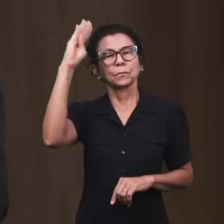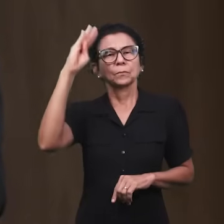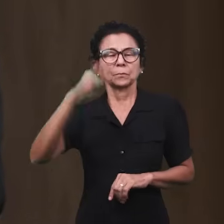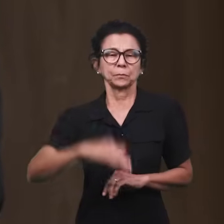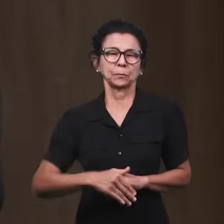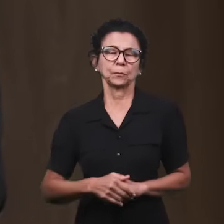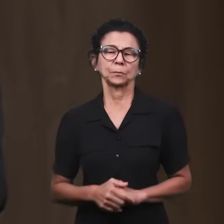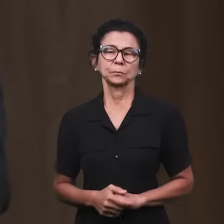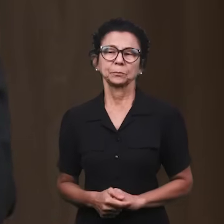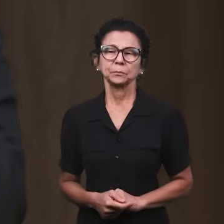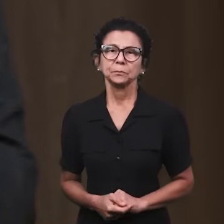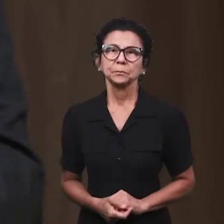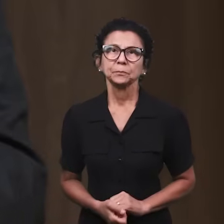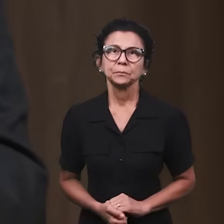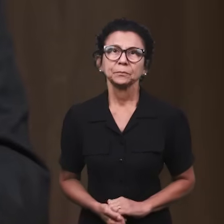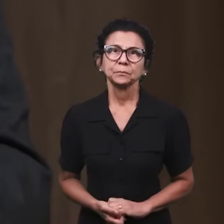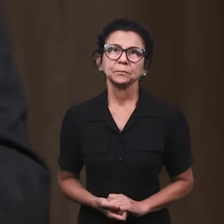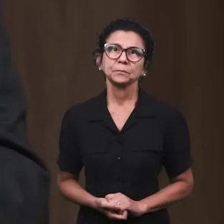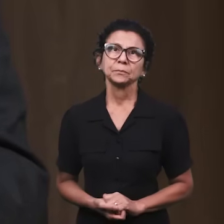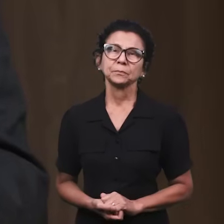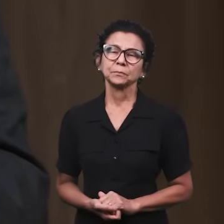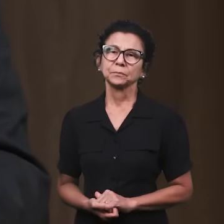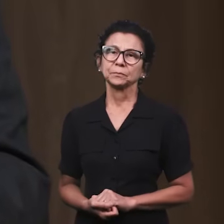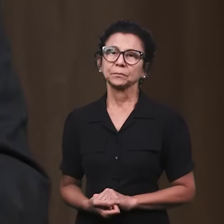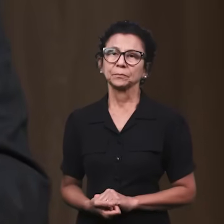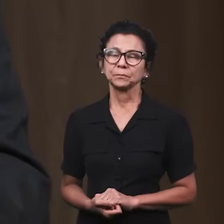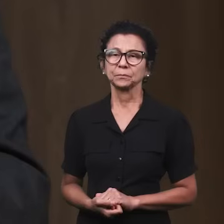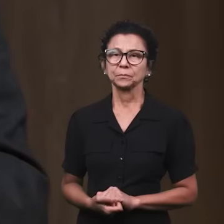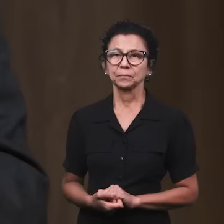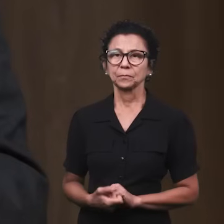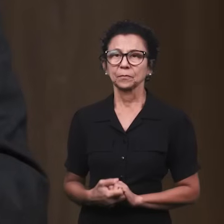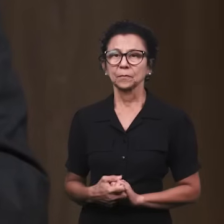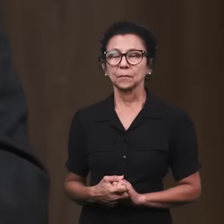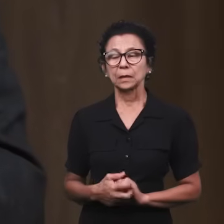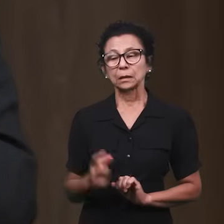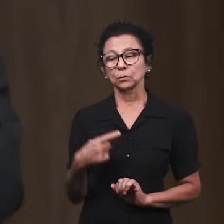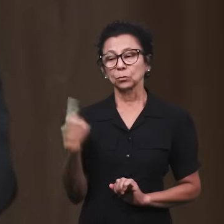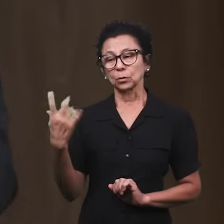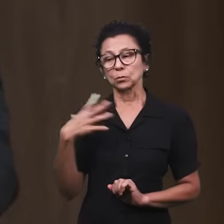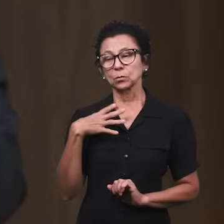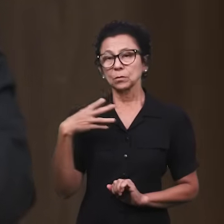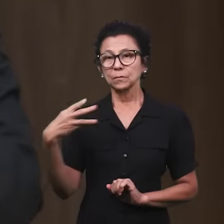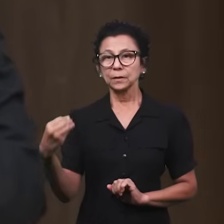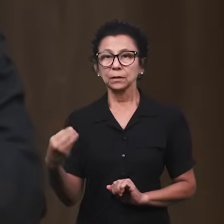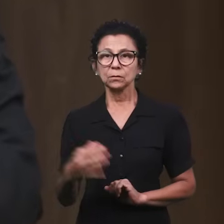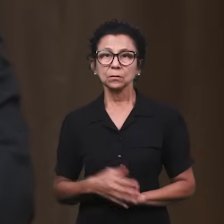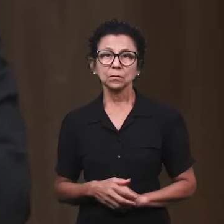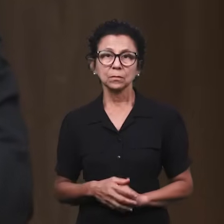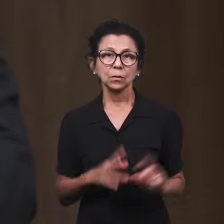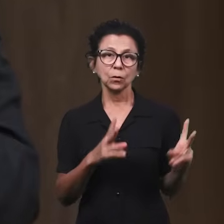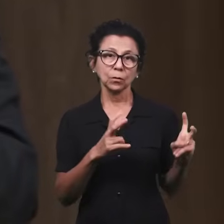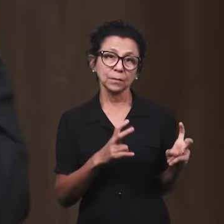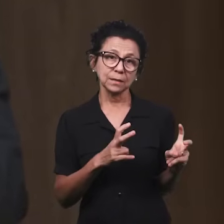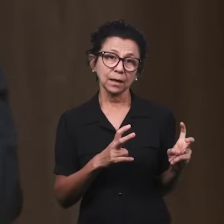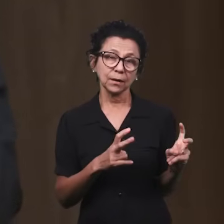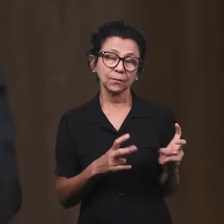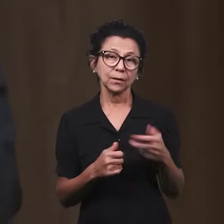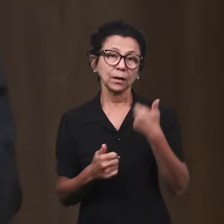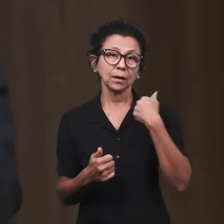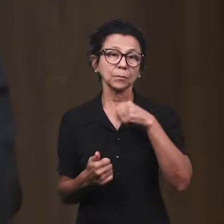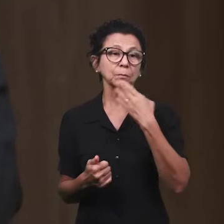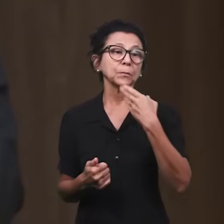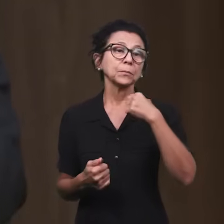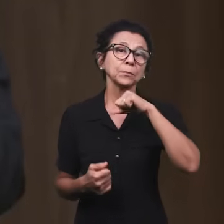Douglas colocou no ponto aqui. Os filhos são reflexos dos pais. essa questão aqui já chegou na nossa